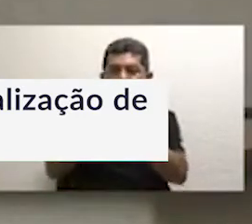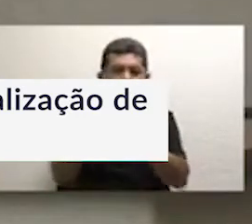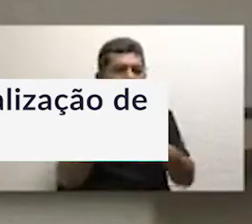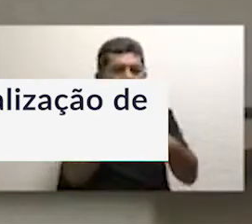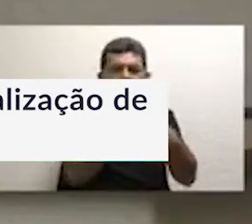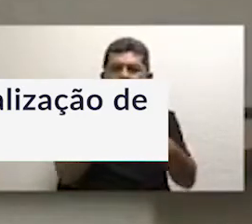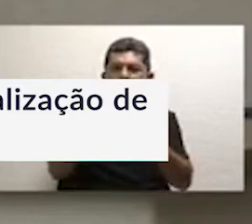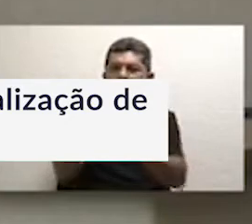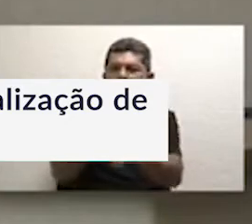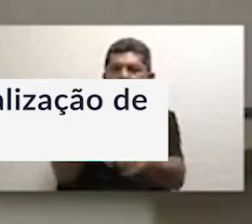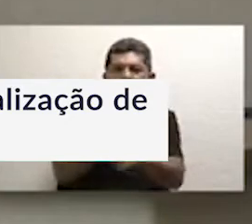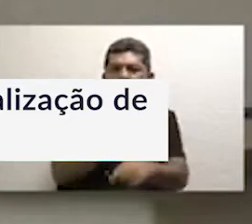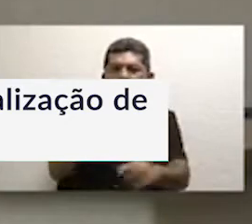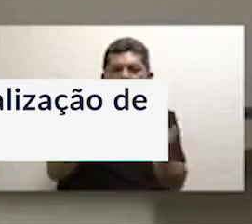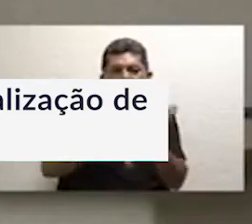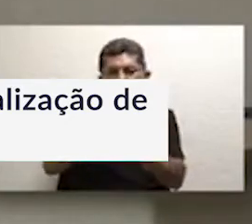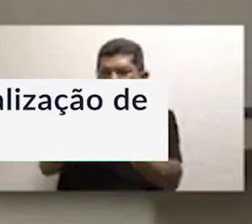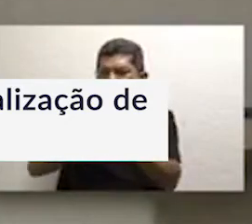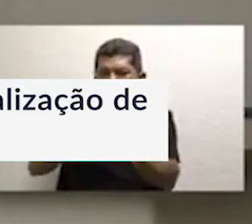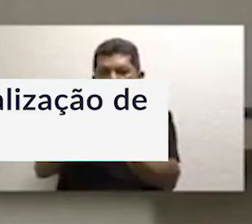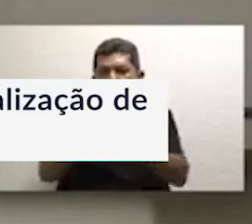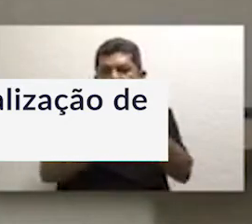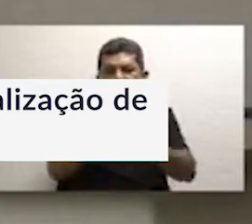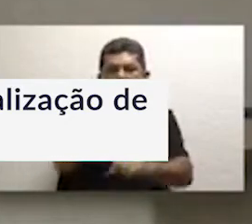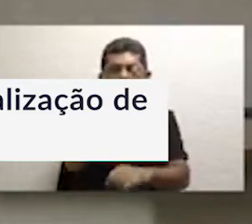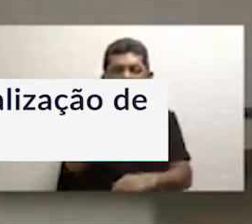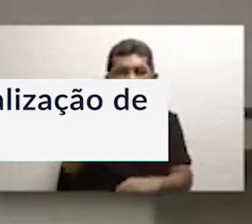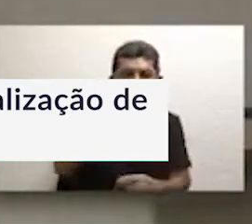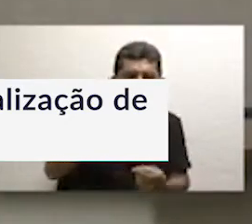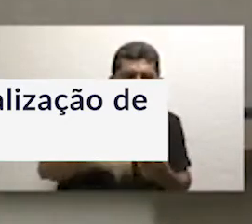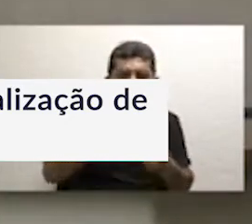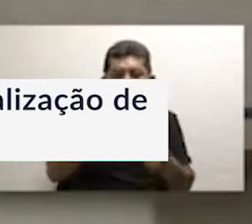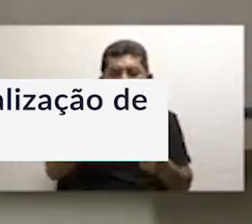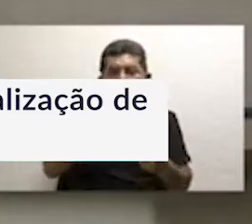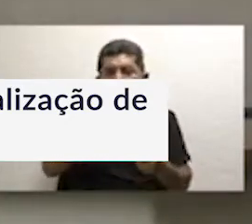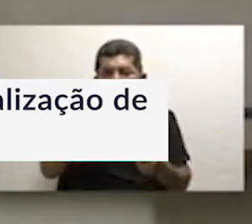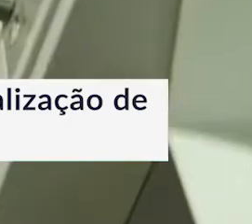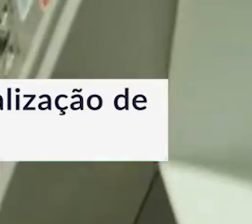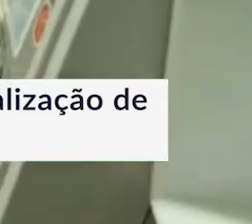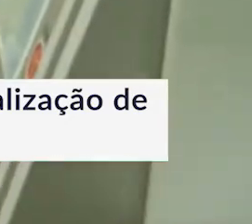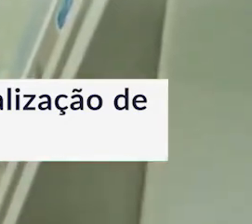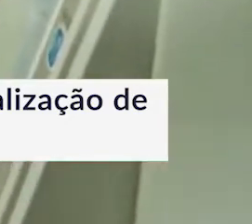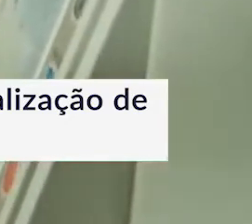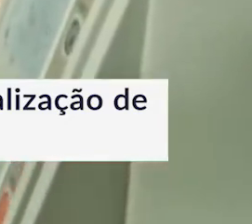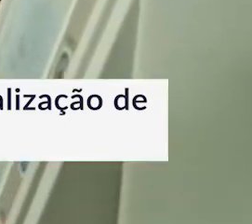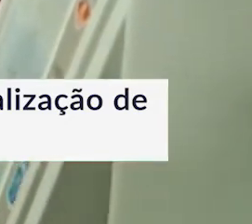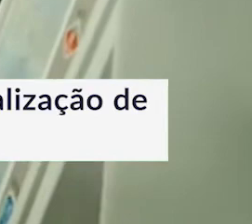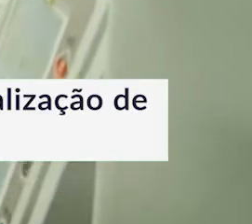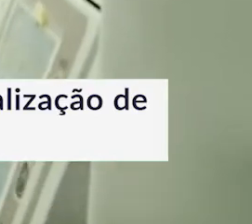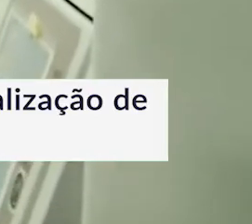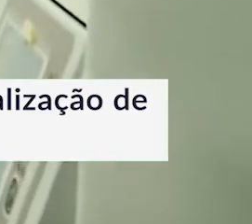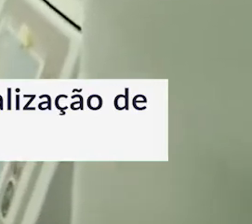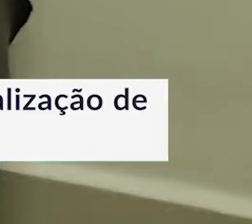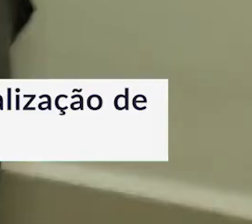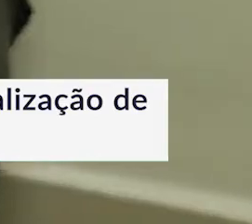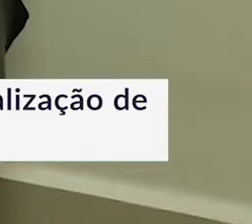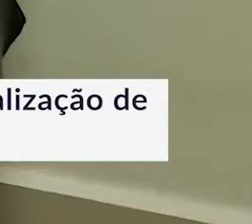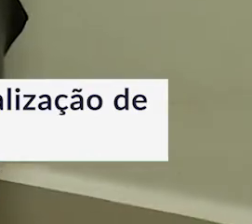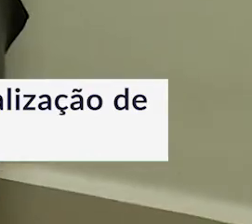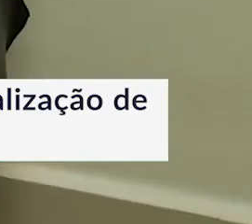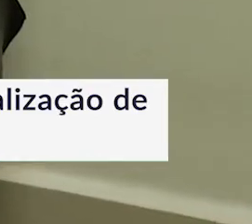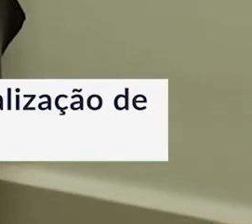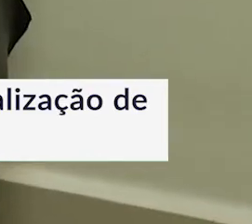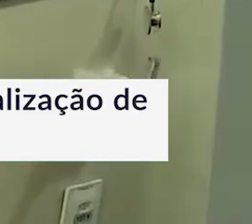reformas. Pinturas, troca de fio, troca de ar-condicionado, superfaturados. E as